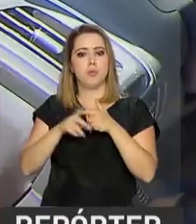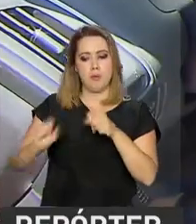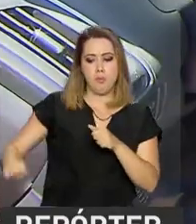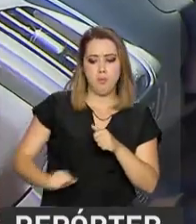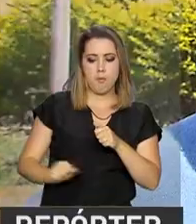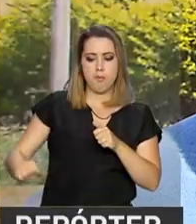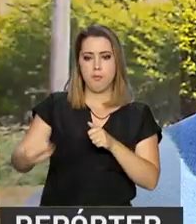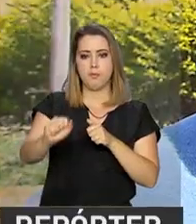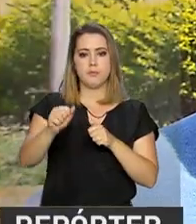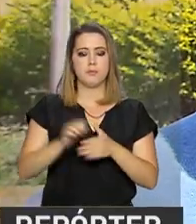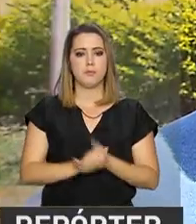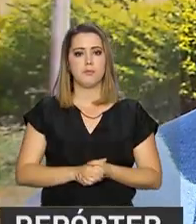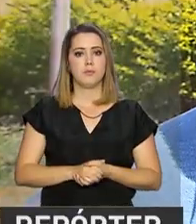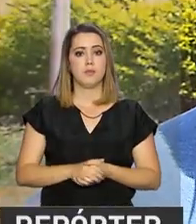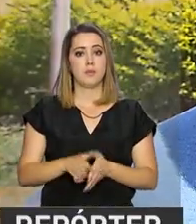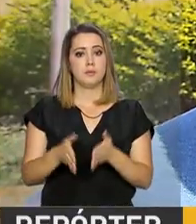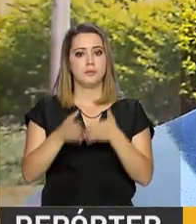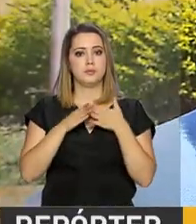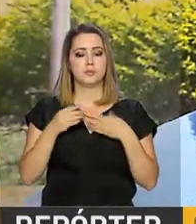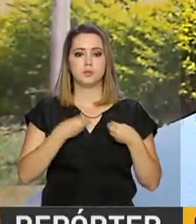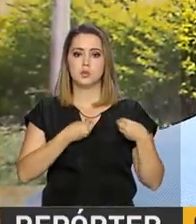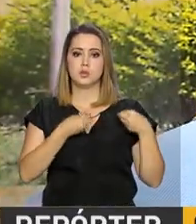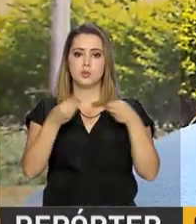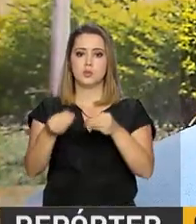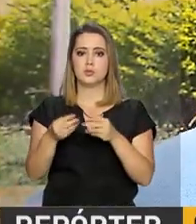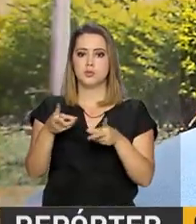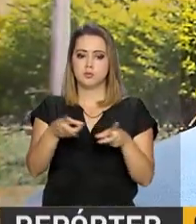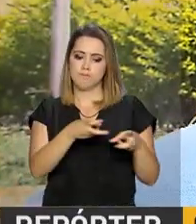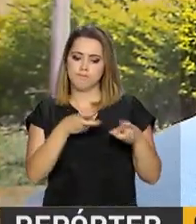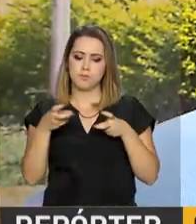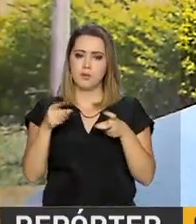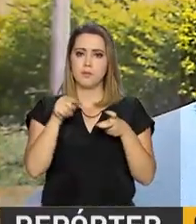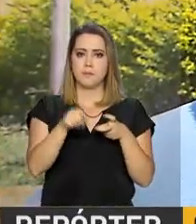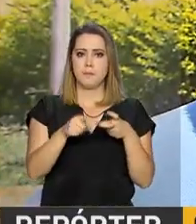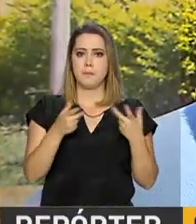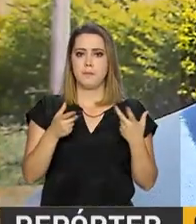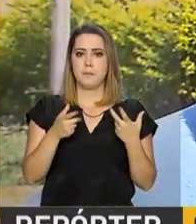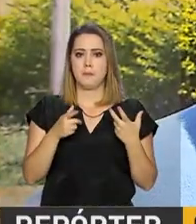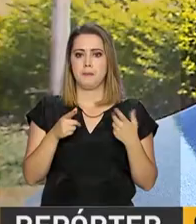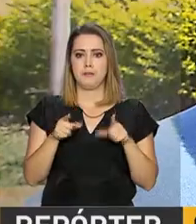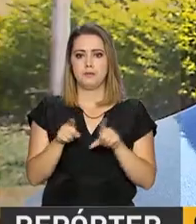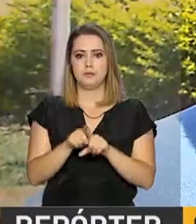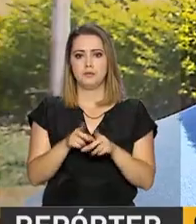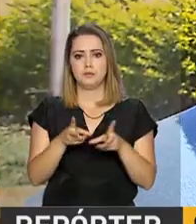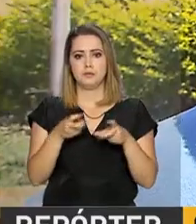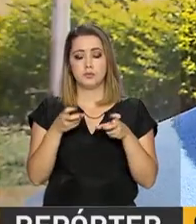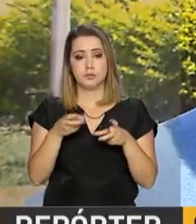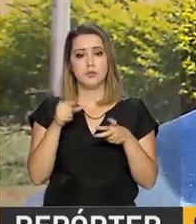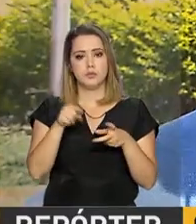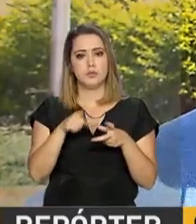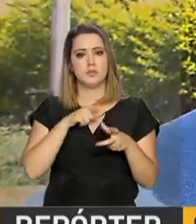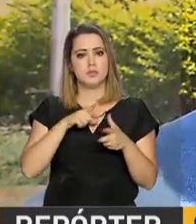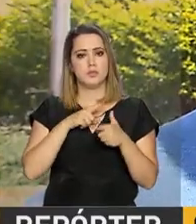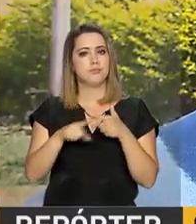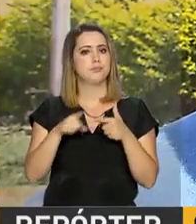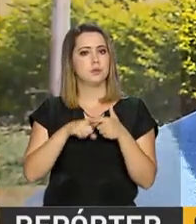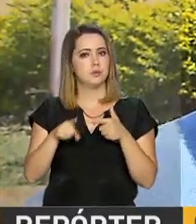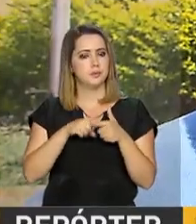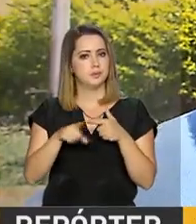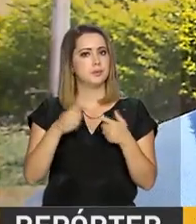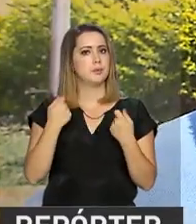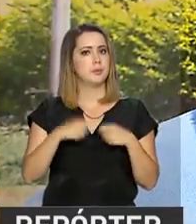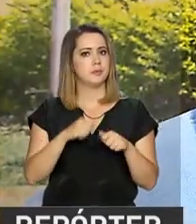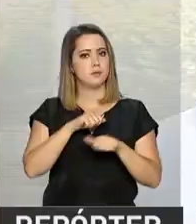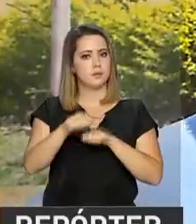do automóvel pedindo que levassem para eles analisar e verificar o que realmente teria que trocar o